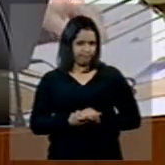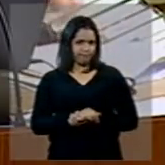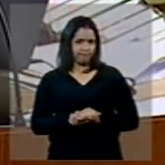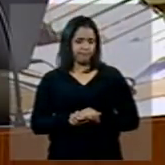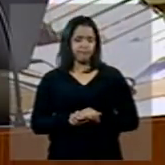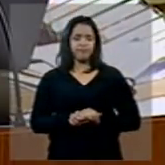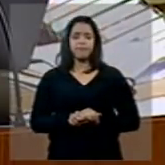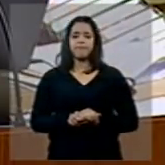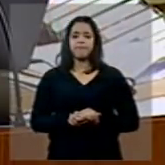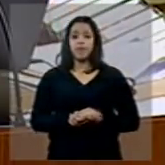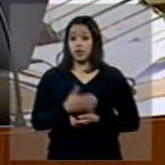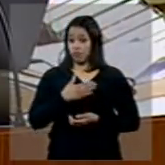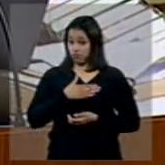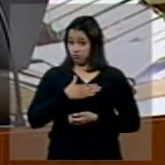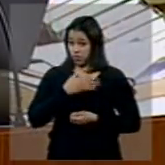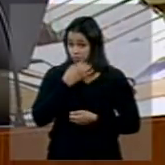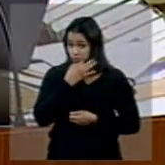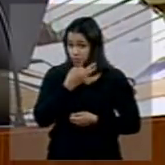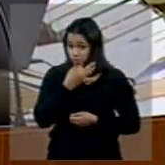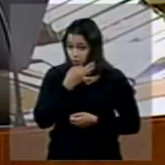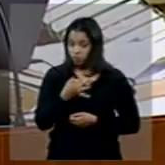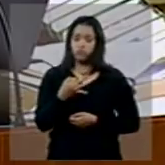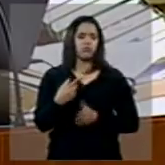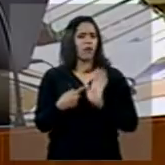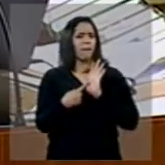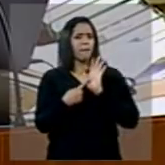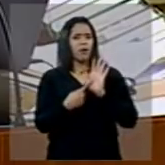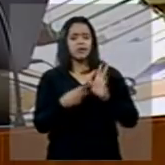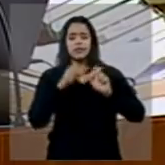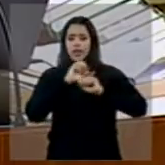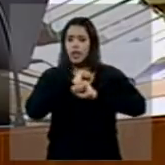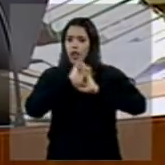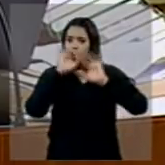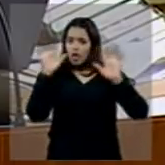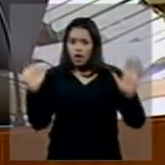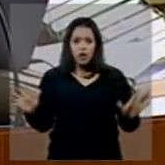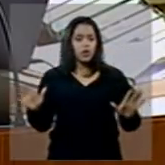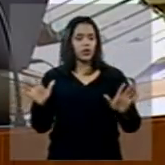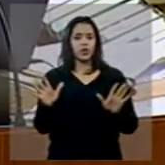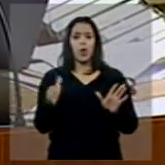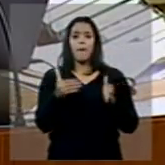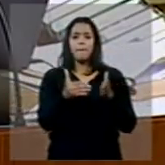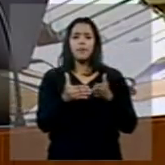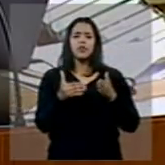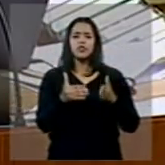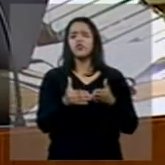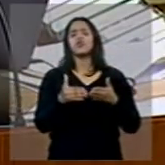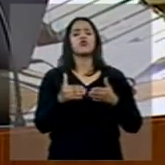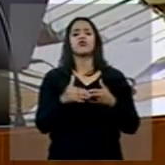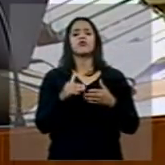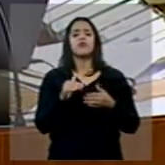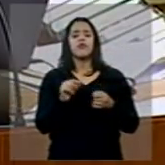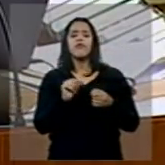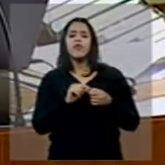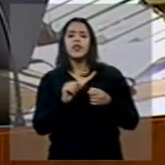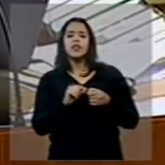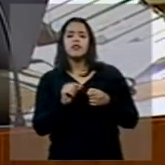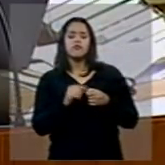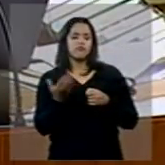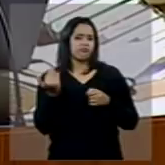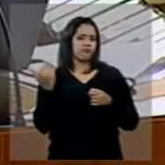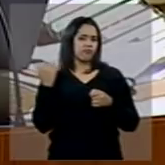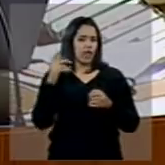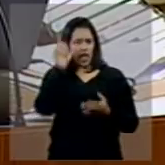considerando, a meu ver, que se mostra evidente a plausibilidade jurídica do pedido formulado na inicial, eis que, em